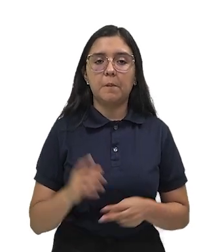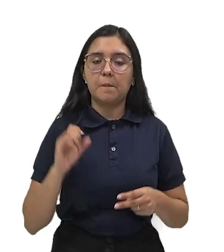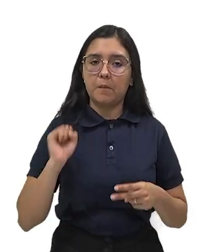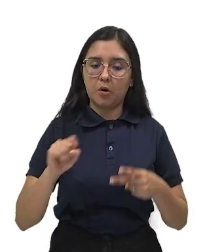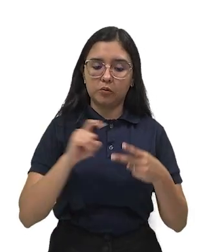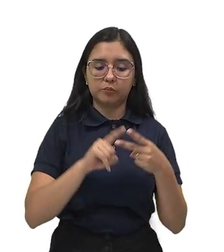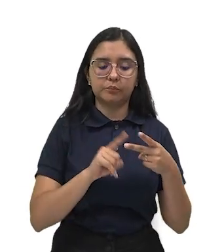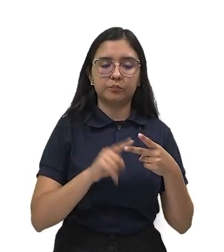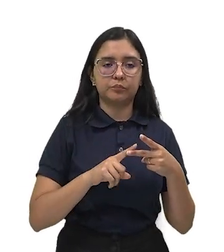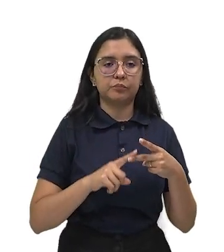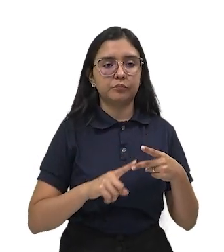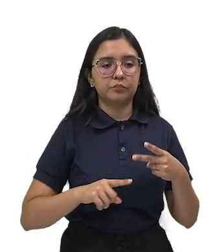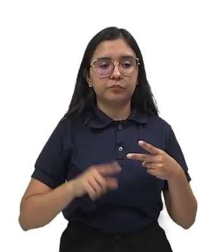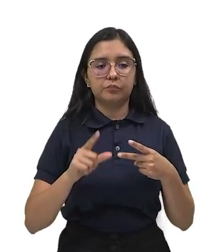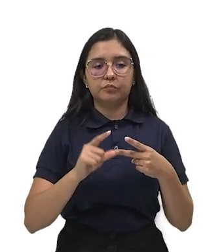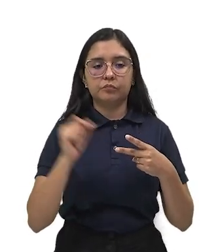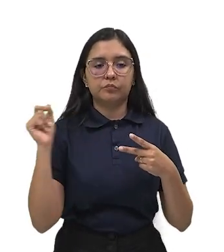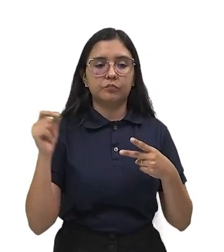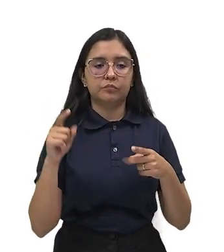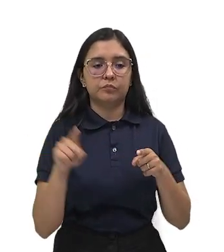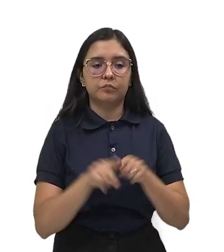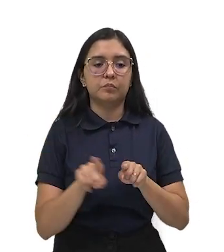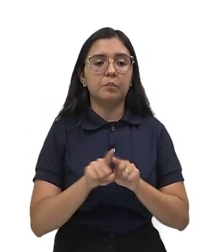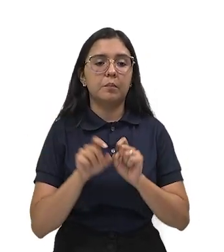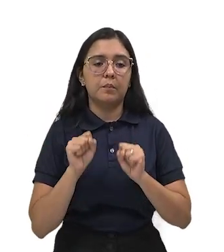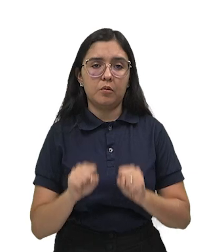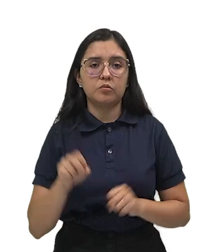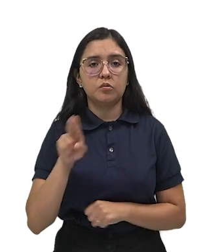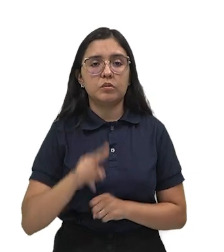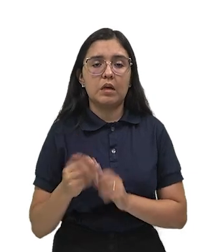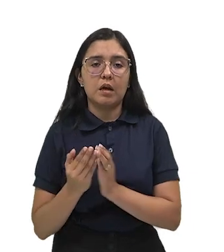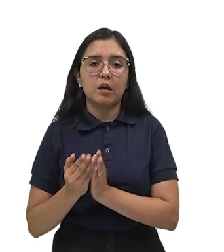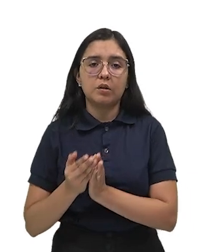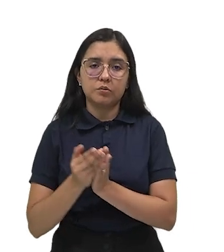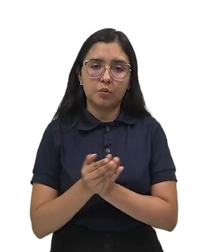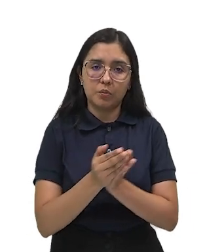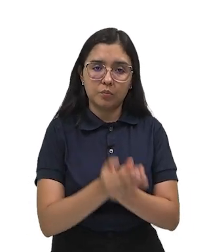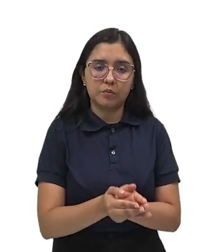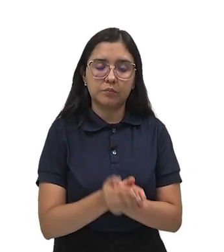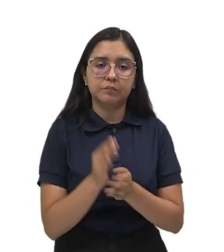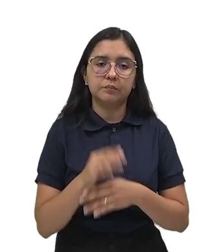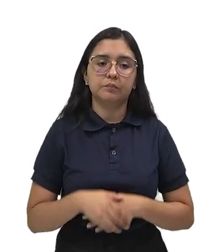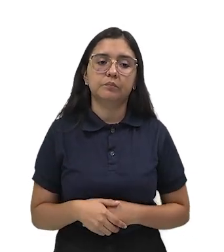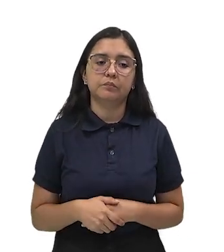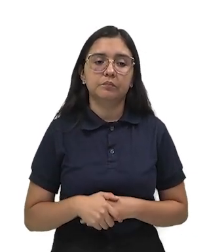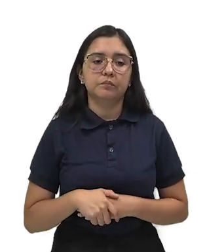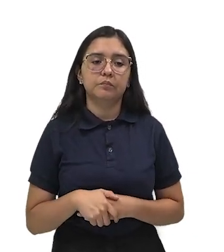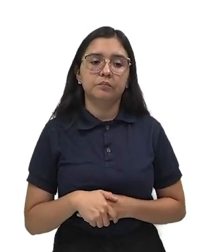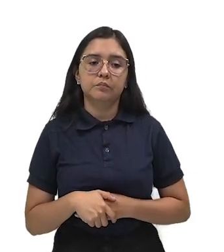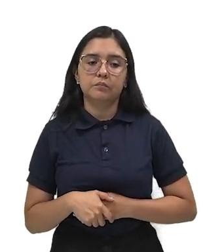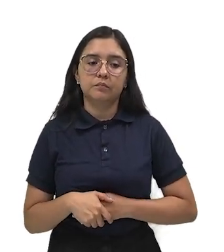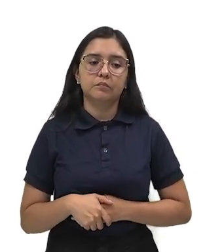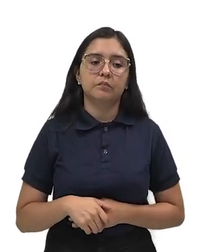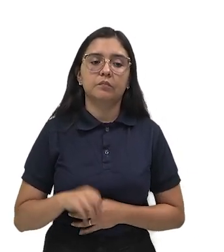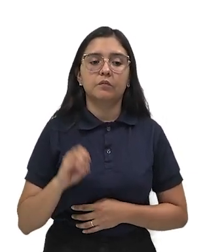ir pelo rio, então eu posso utilizar a canoa. Ou eu posso ir de